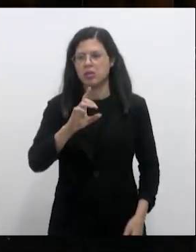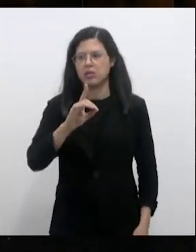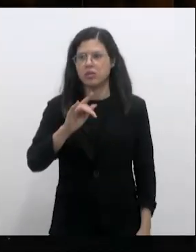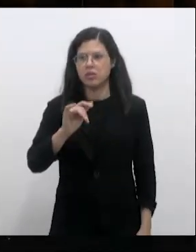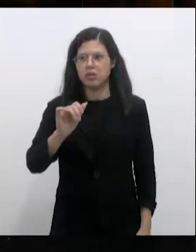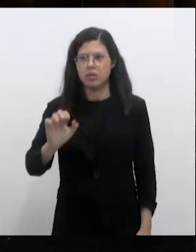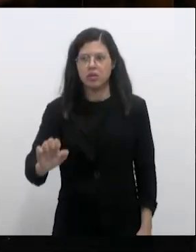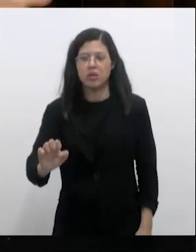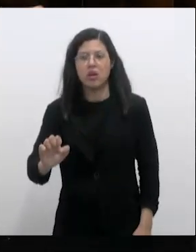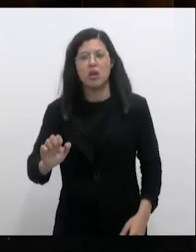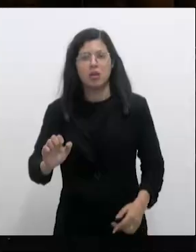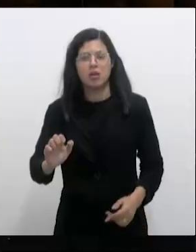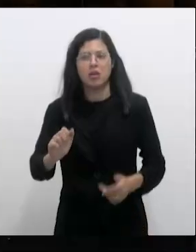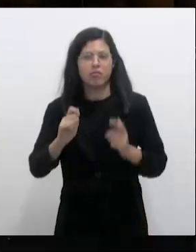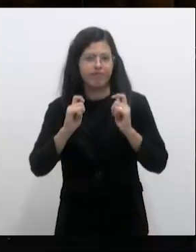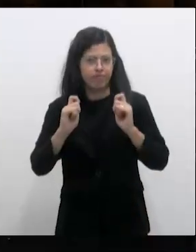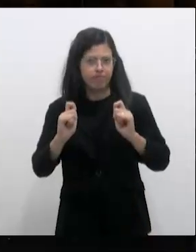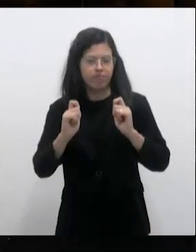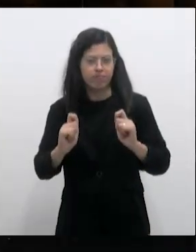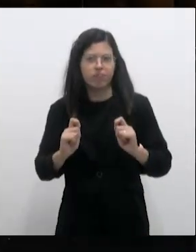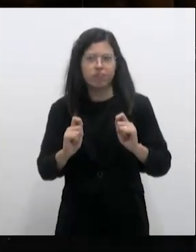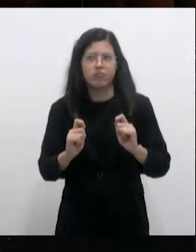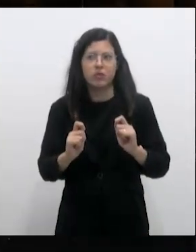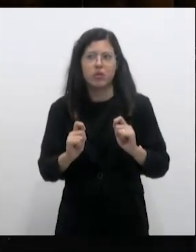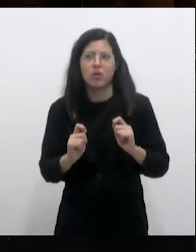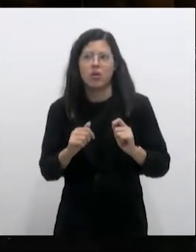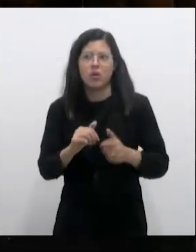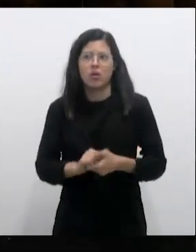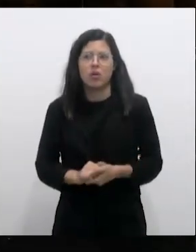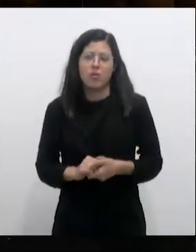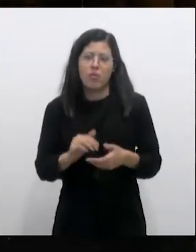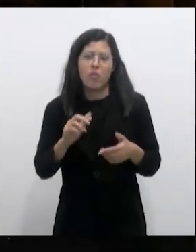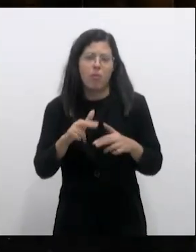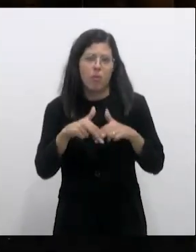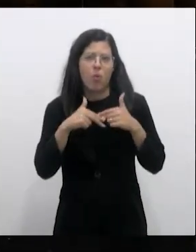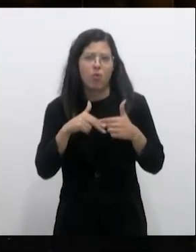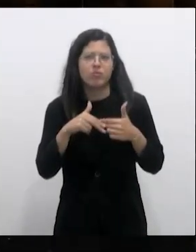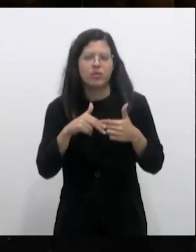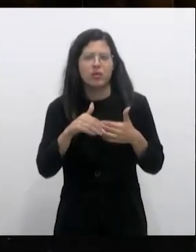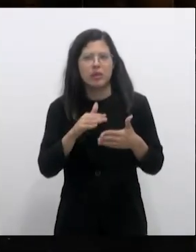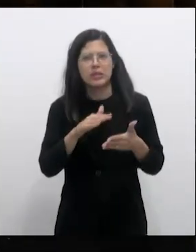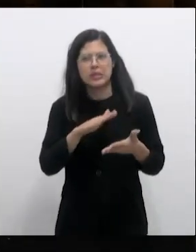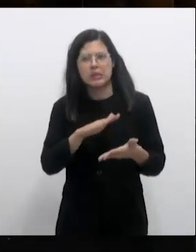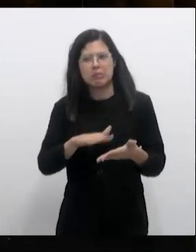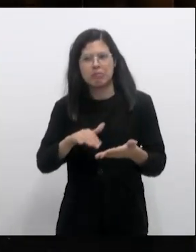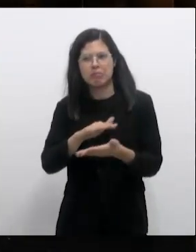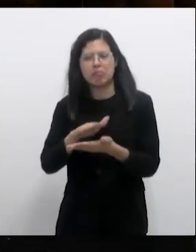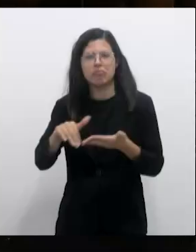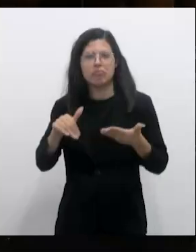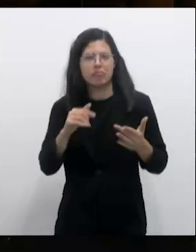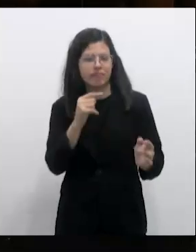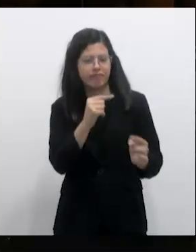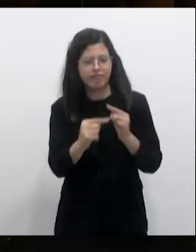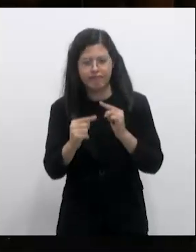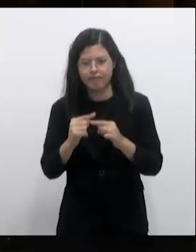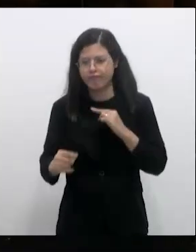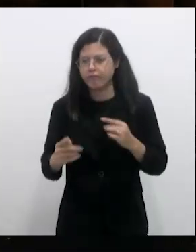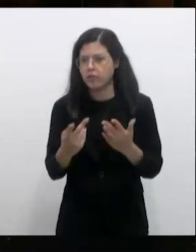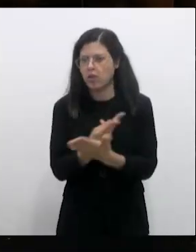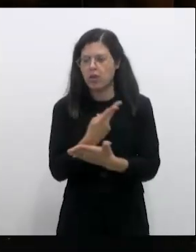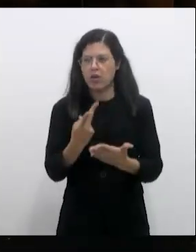em protesto em relação a todos esses desmandos, improbidades,